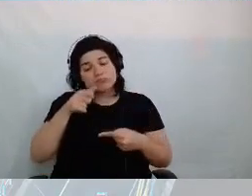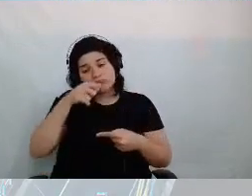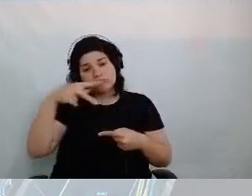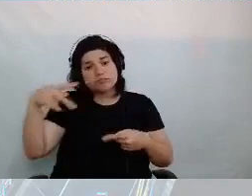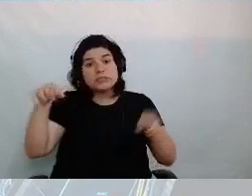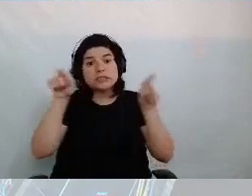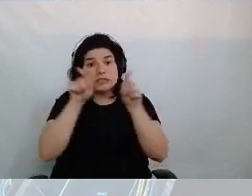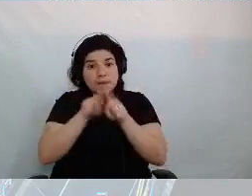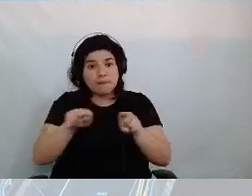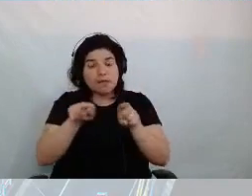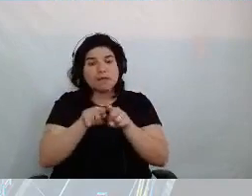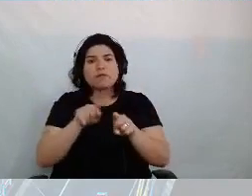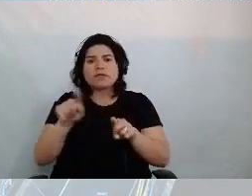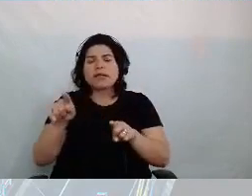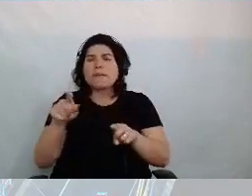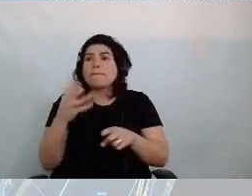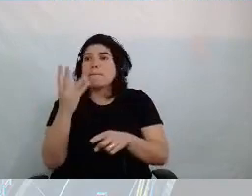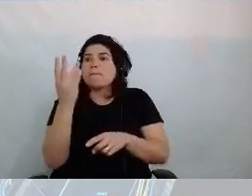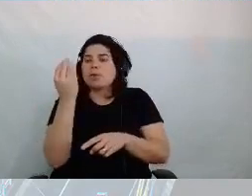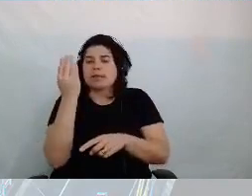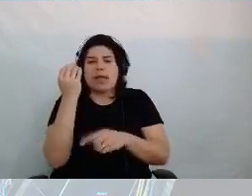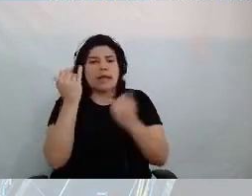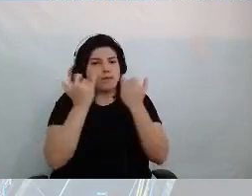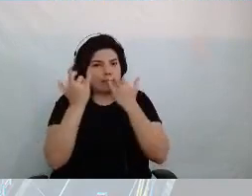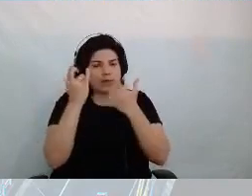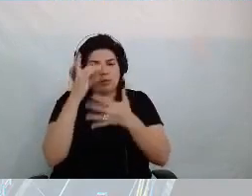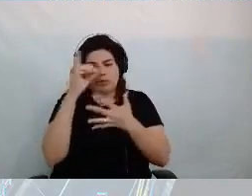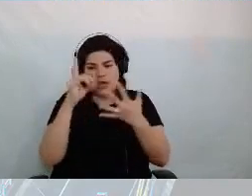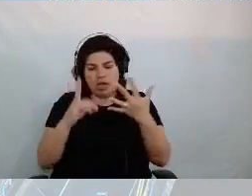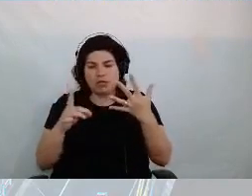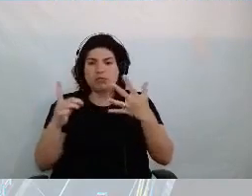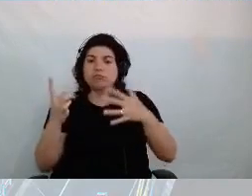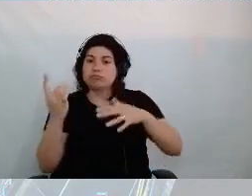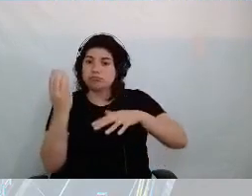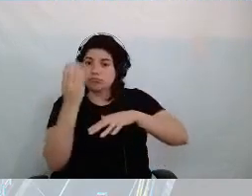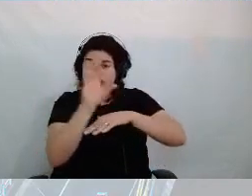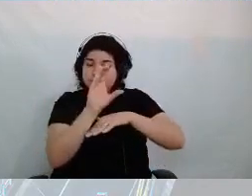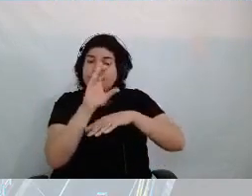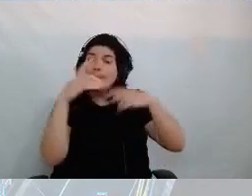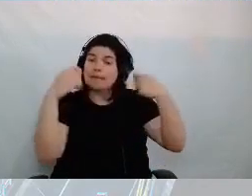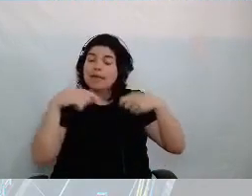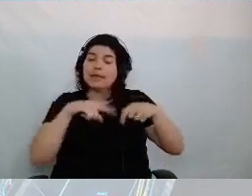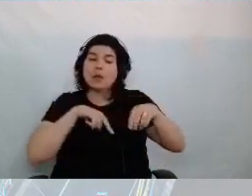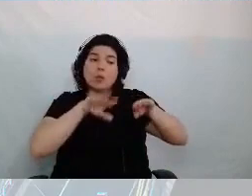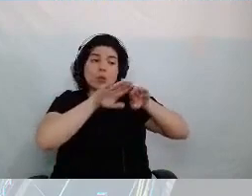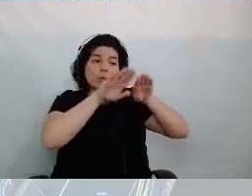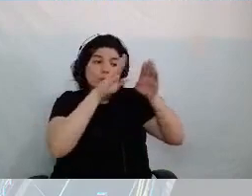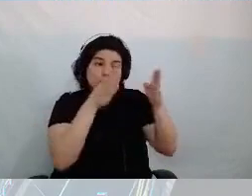vai transitar muitos dados nela, você precisa ter um servidor para que